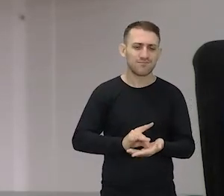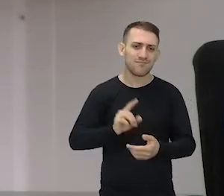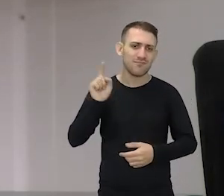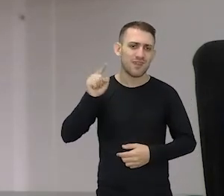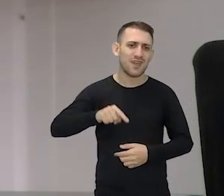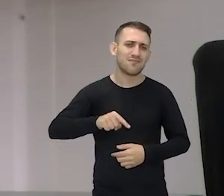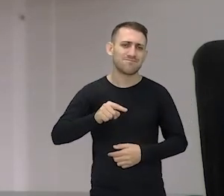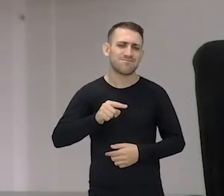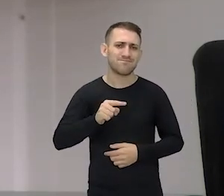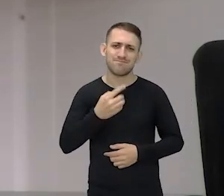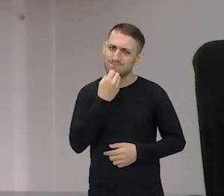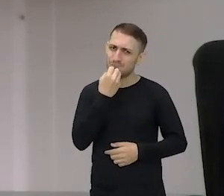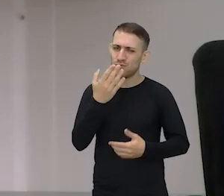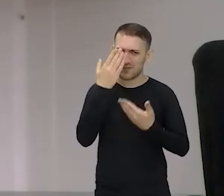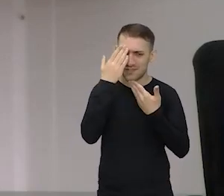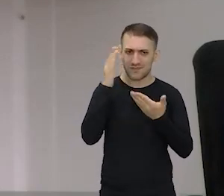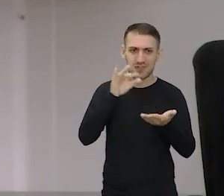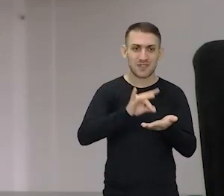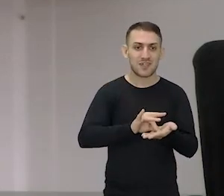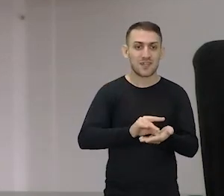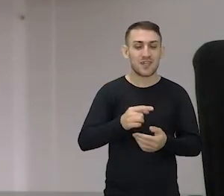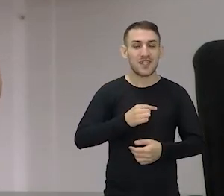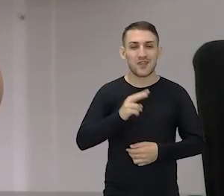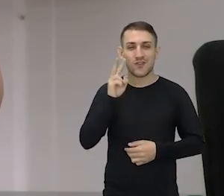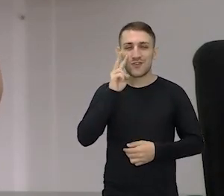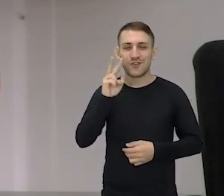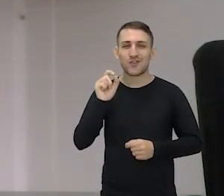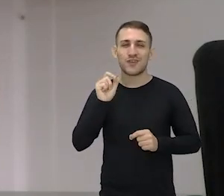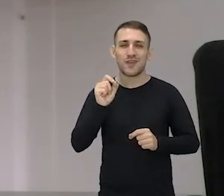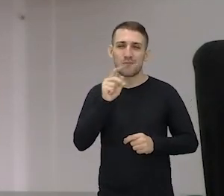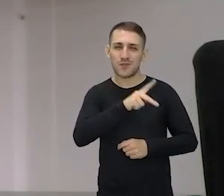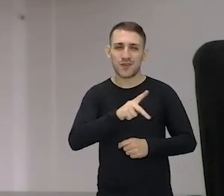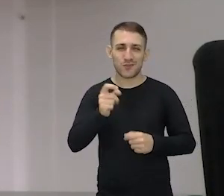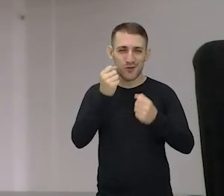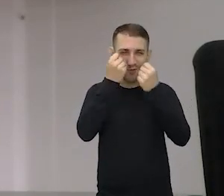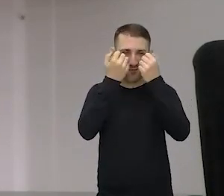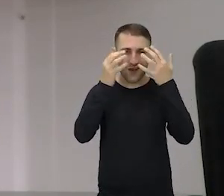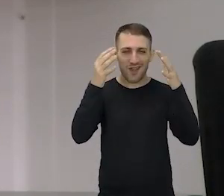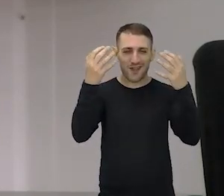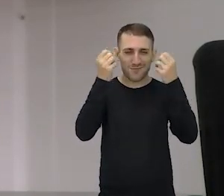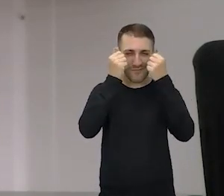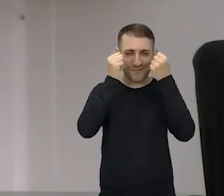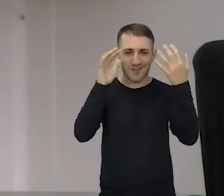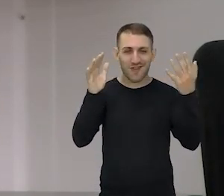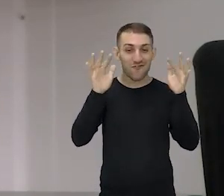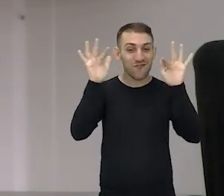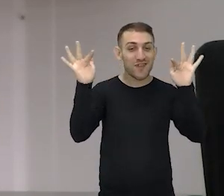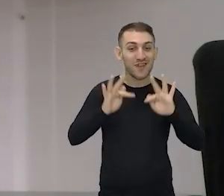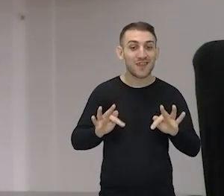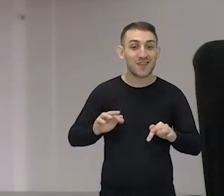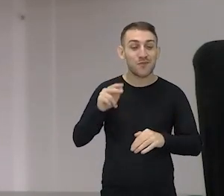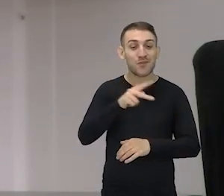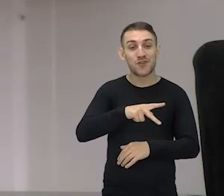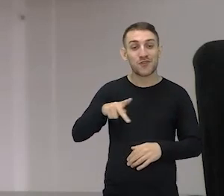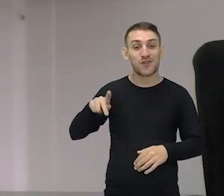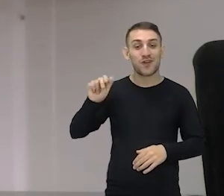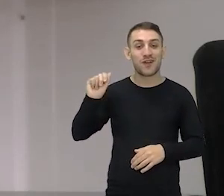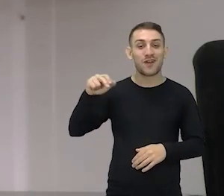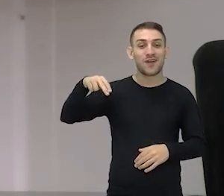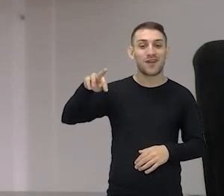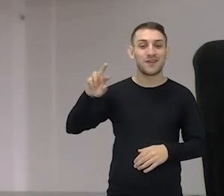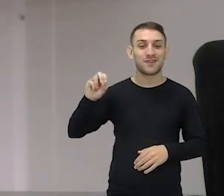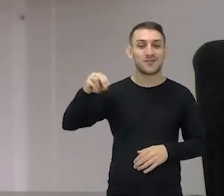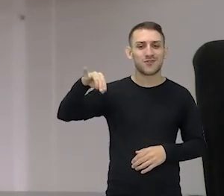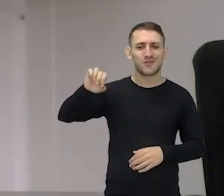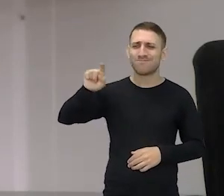muito gratificante. Eu via o brilho no olhar do professor, o professor Antônio, que o professor Antônio,